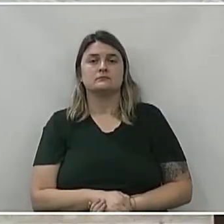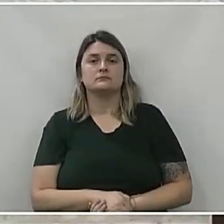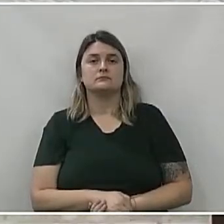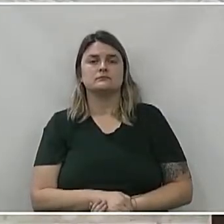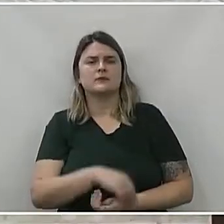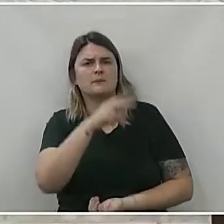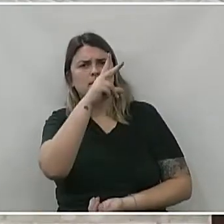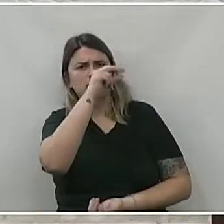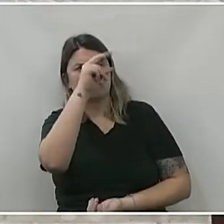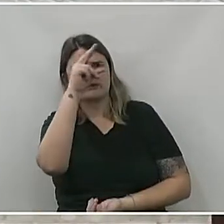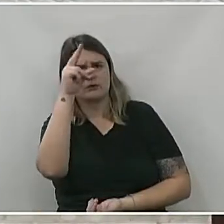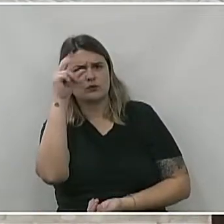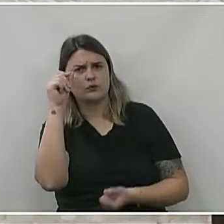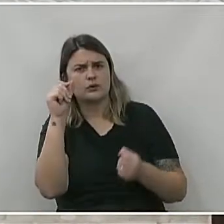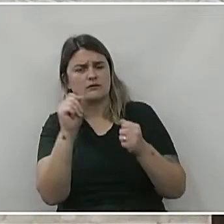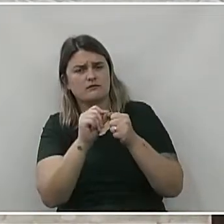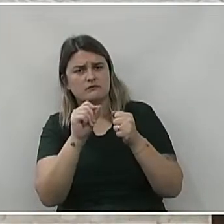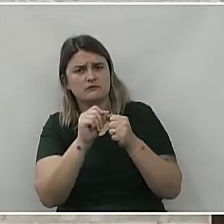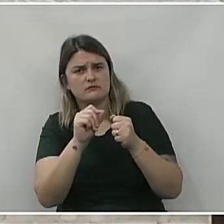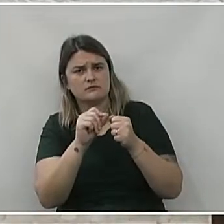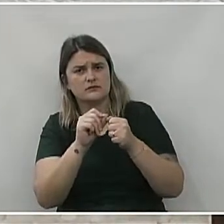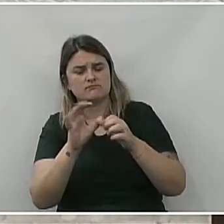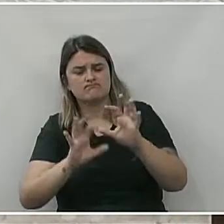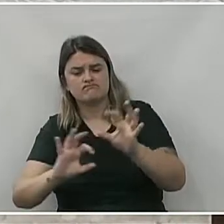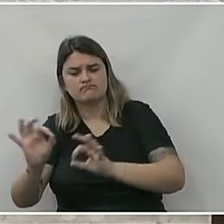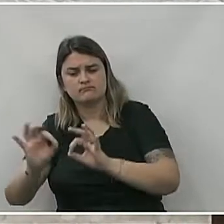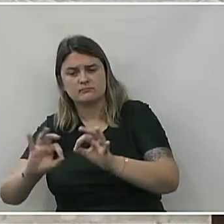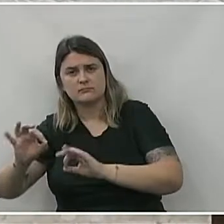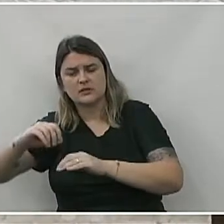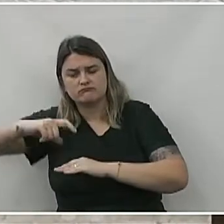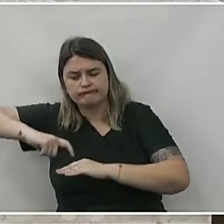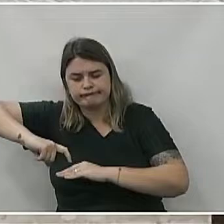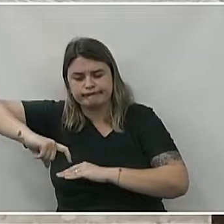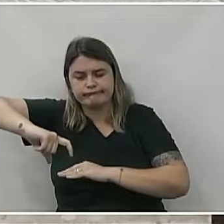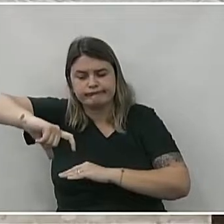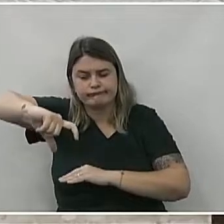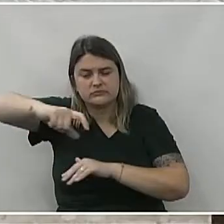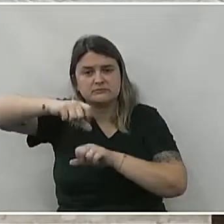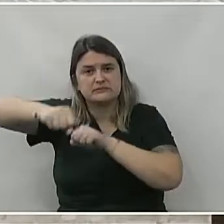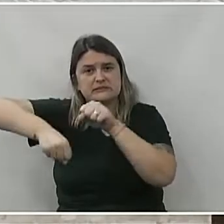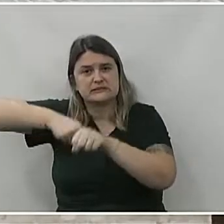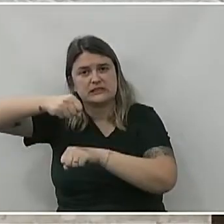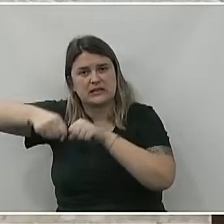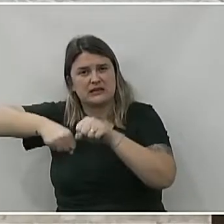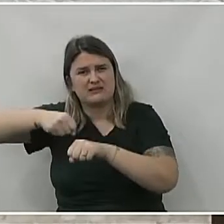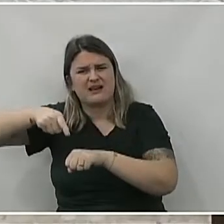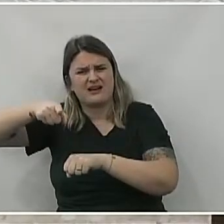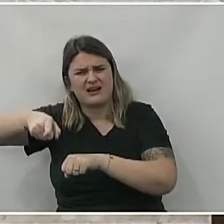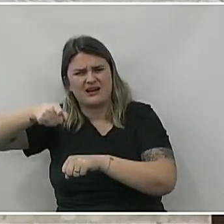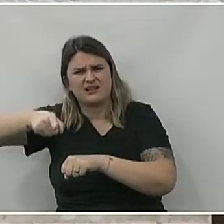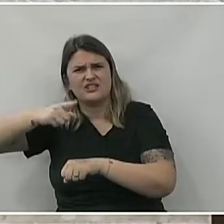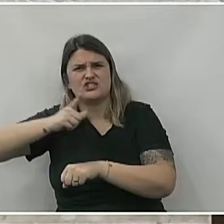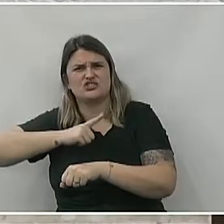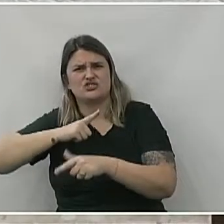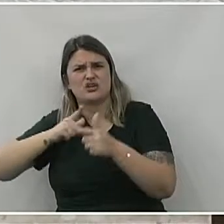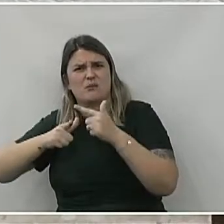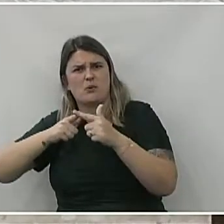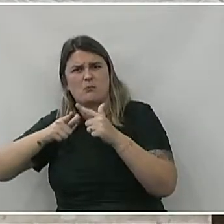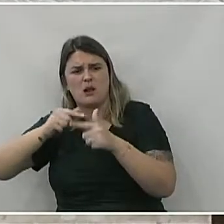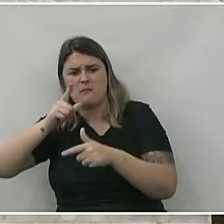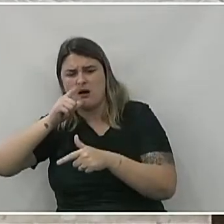A Prefeitura esteve realizando melhorias na ciclovia ali de São Cristóvão, onde tinha um alagamento muito